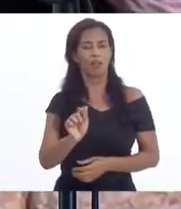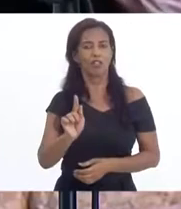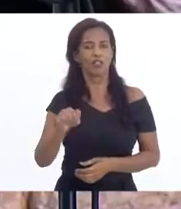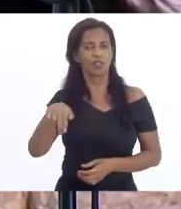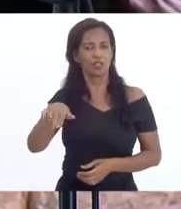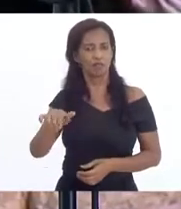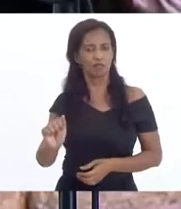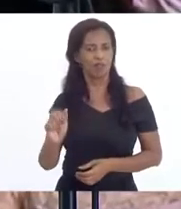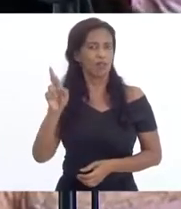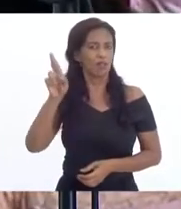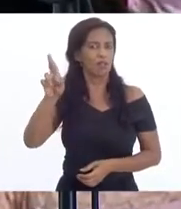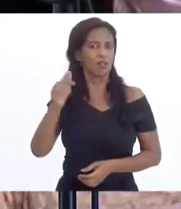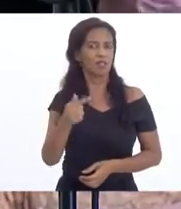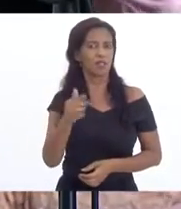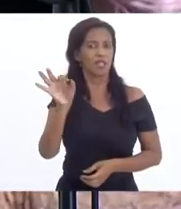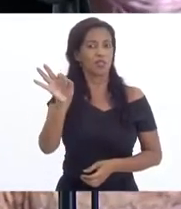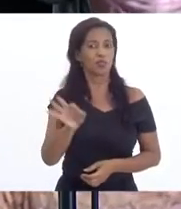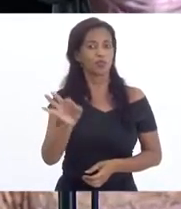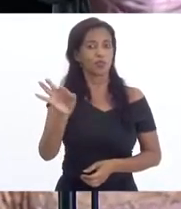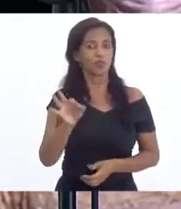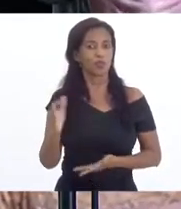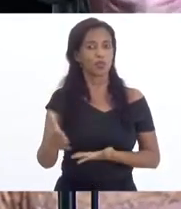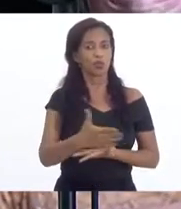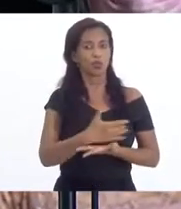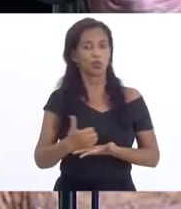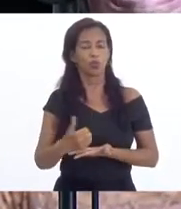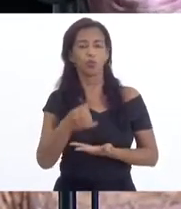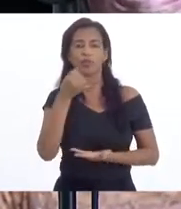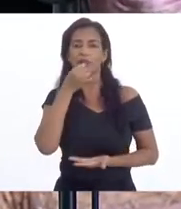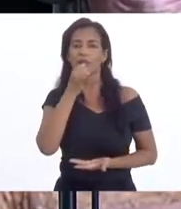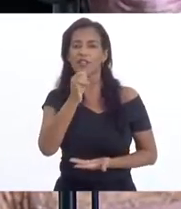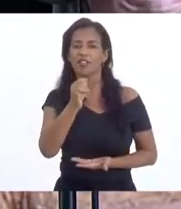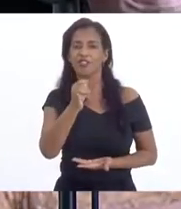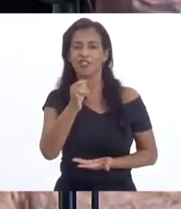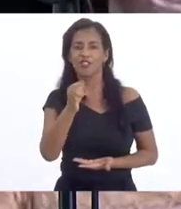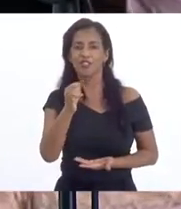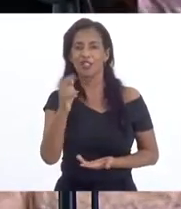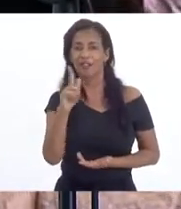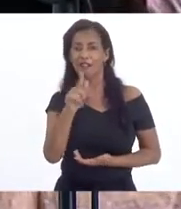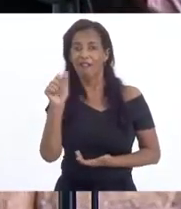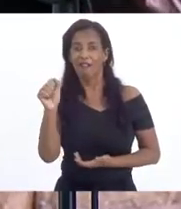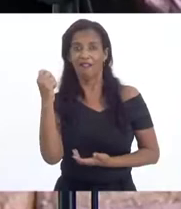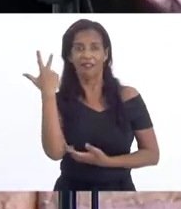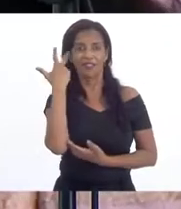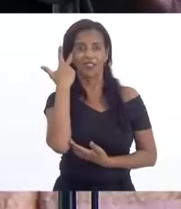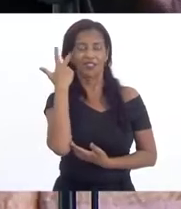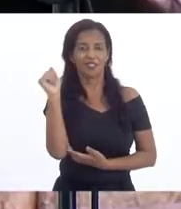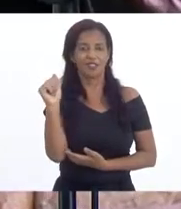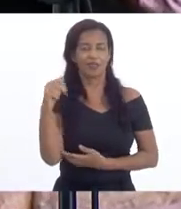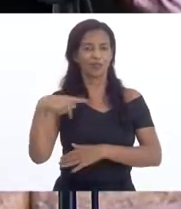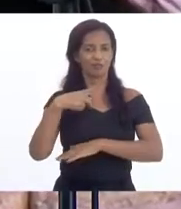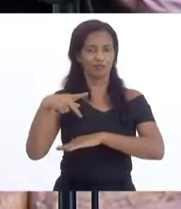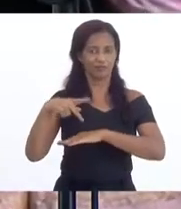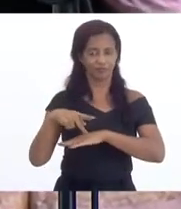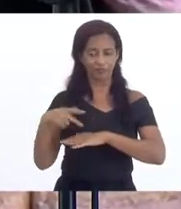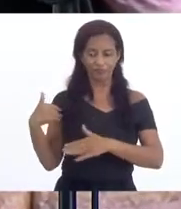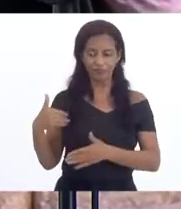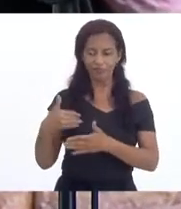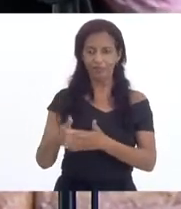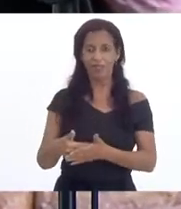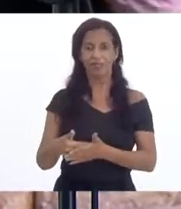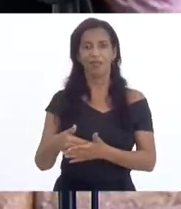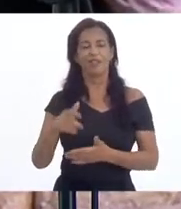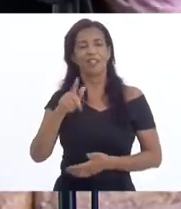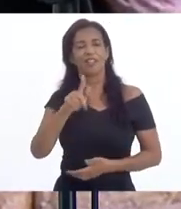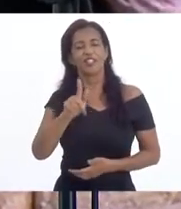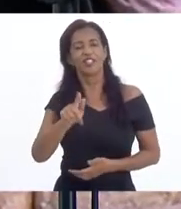é responsável por 7% do recurso de energia elétrica movida a gás natural do país. E, em breve, estaremos inaugurando a GNA